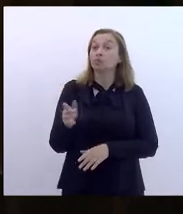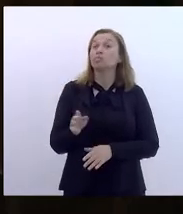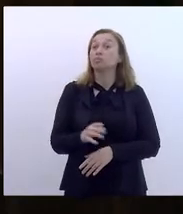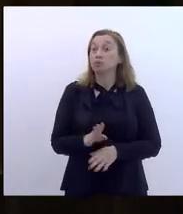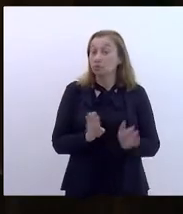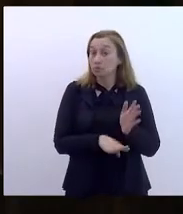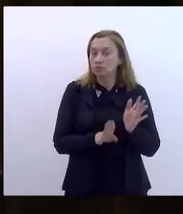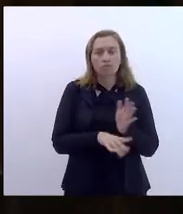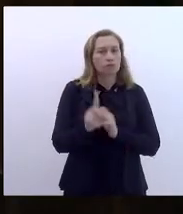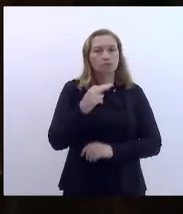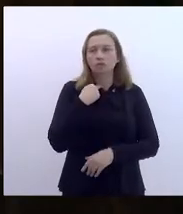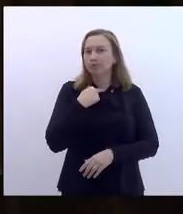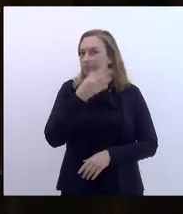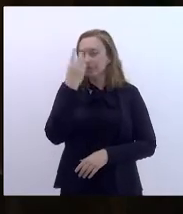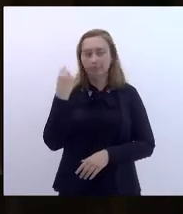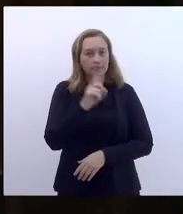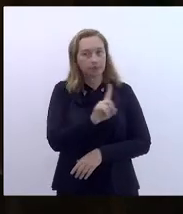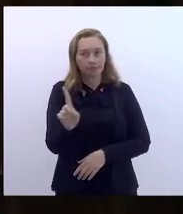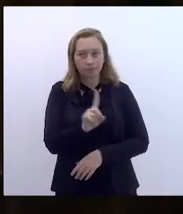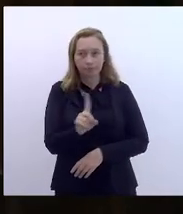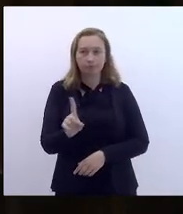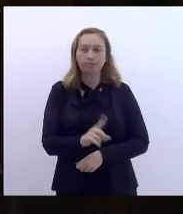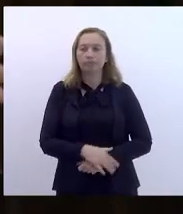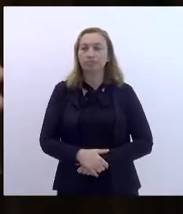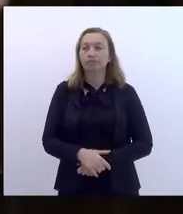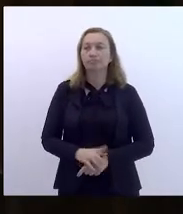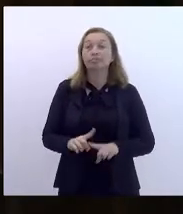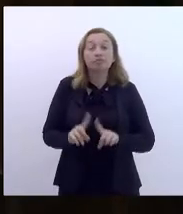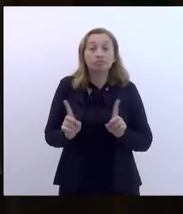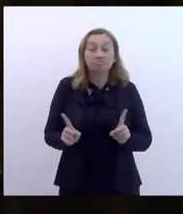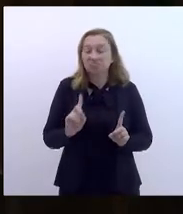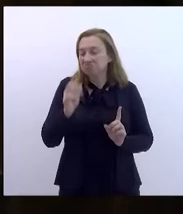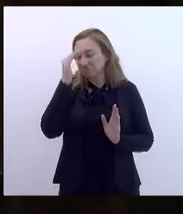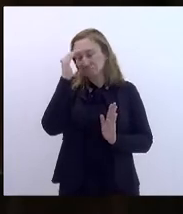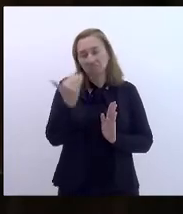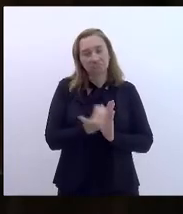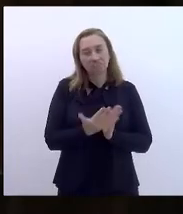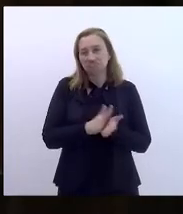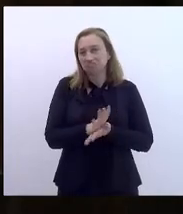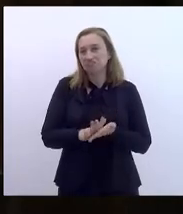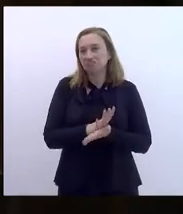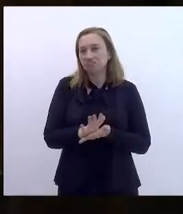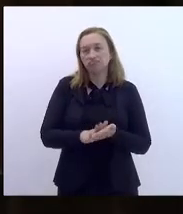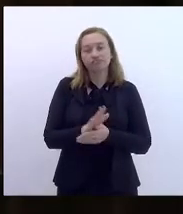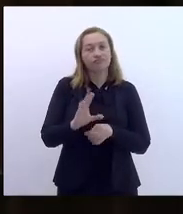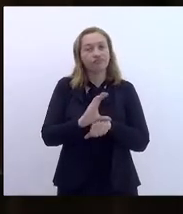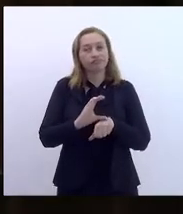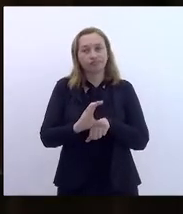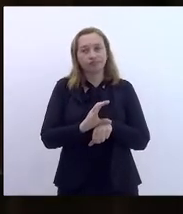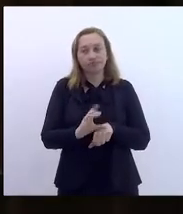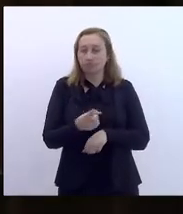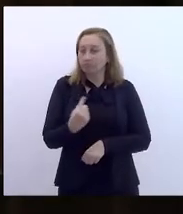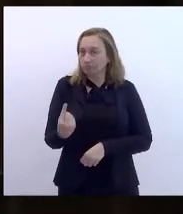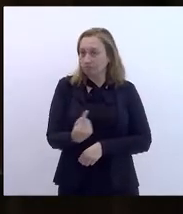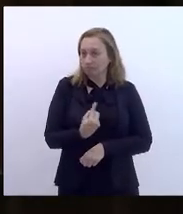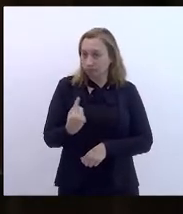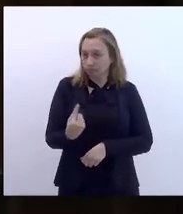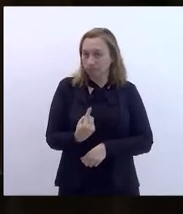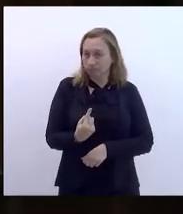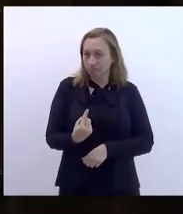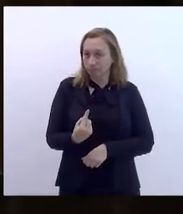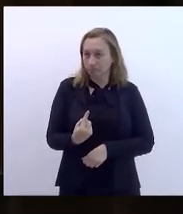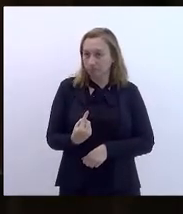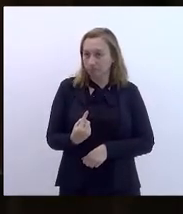não pode passar batido não Oi hoje não cumpriu apostas a constituição Nossa que é